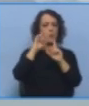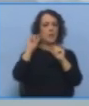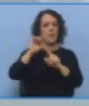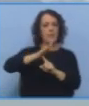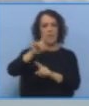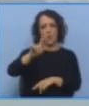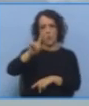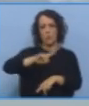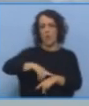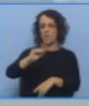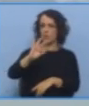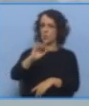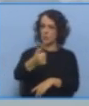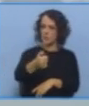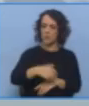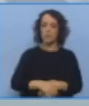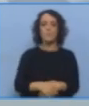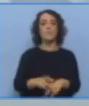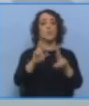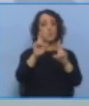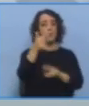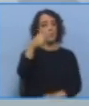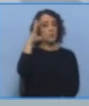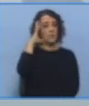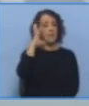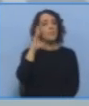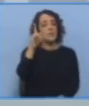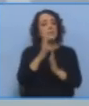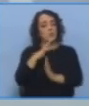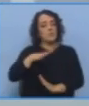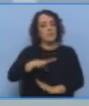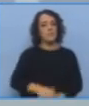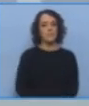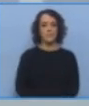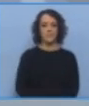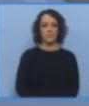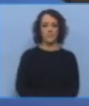Antena 1 pelas 22h45. Votos de uma ótima tarde. Até amanhã, se Deus quiser.